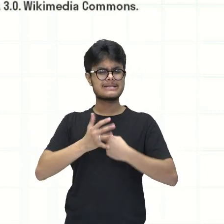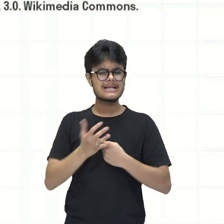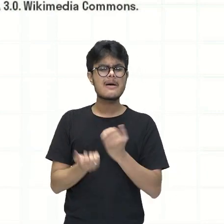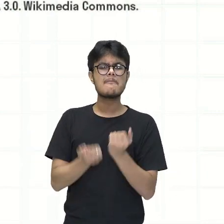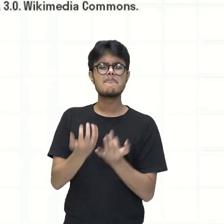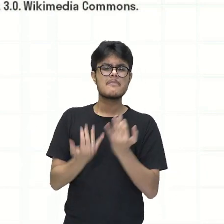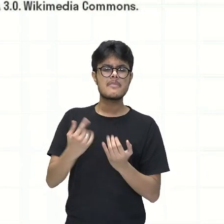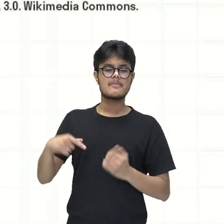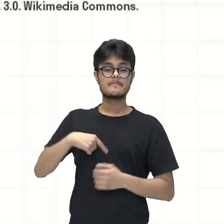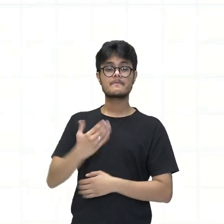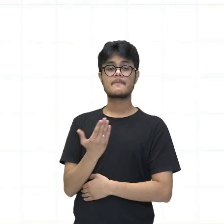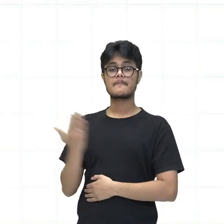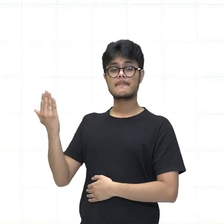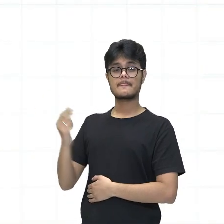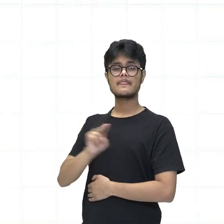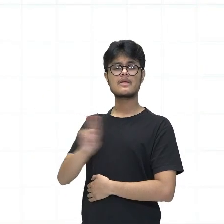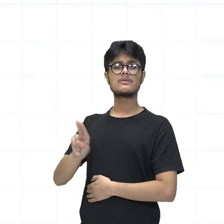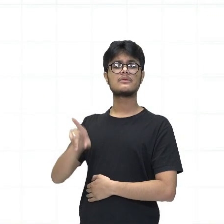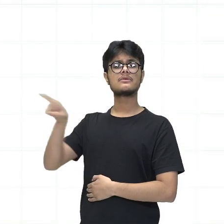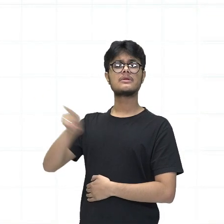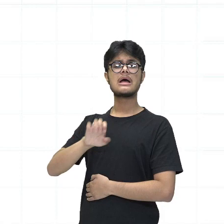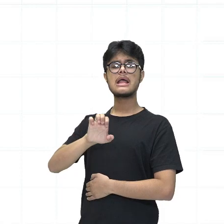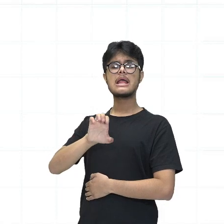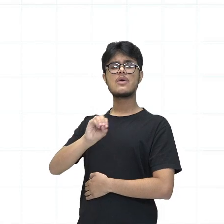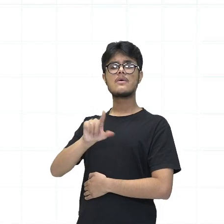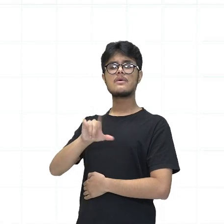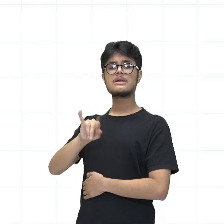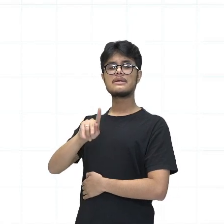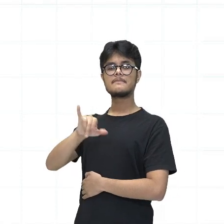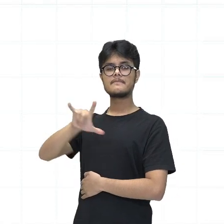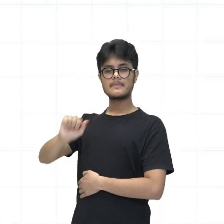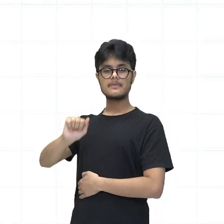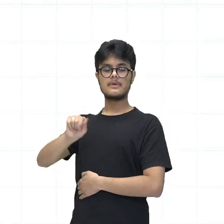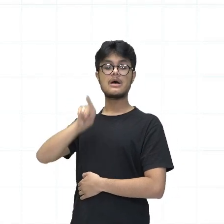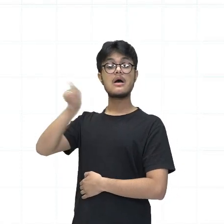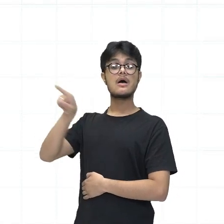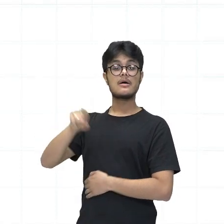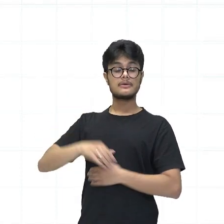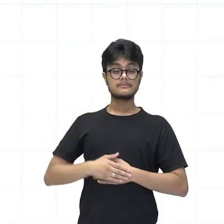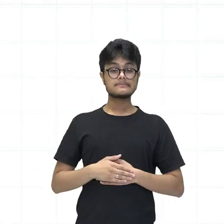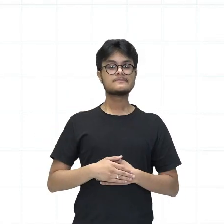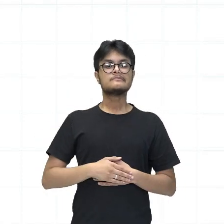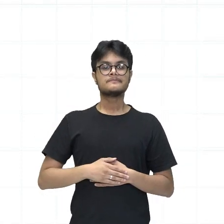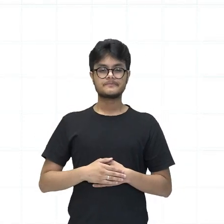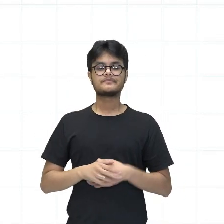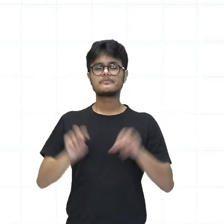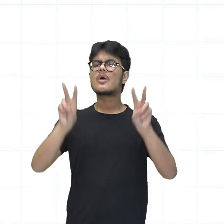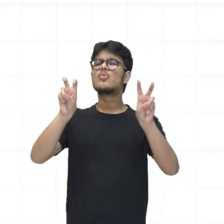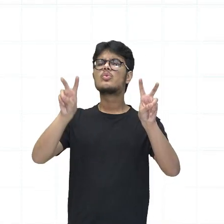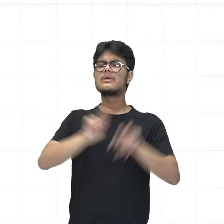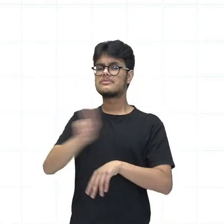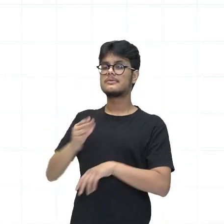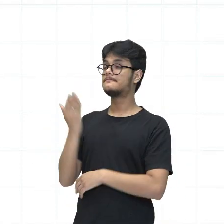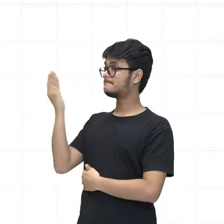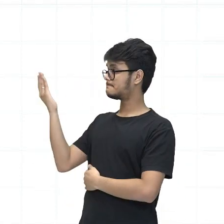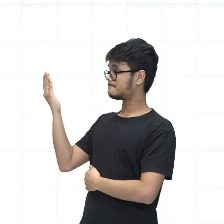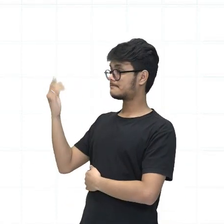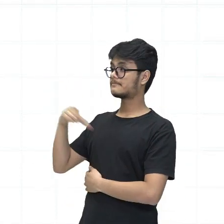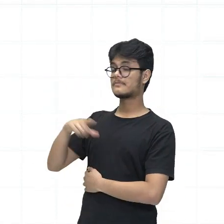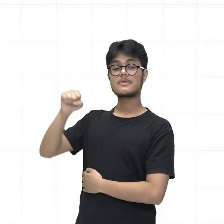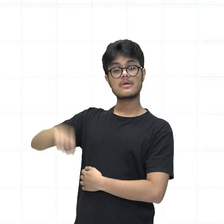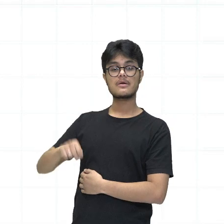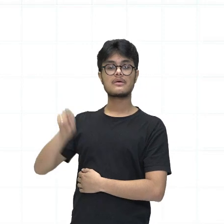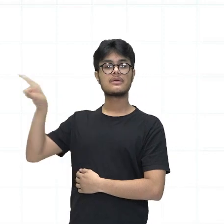a eolípila. A eolípila é também chamada de máquina, né, a vapor